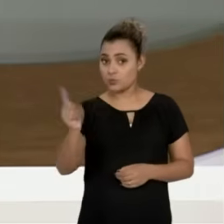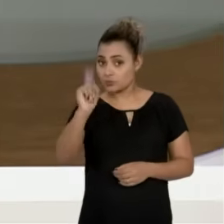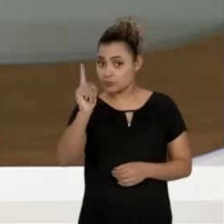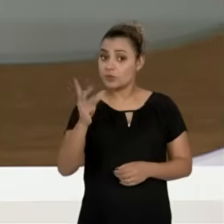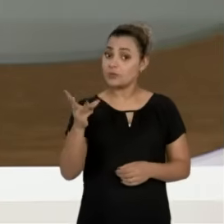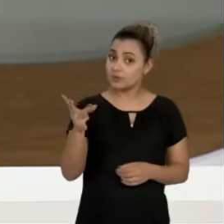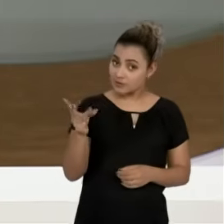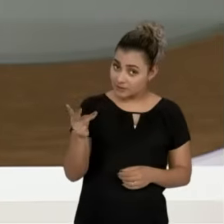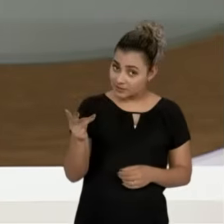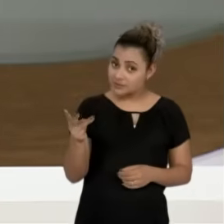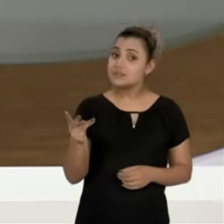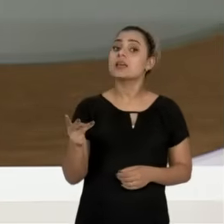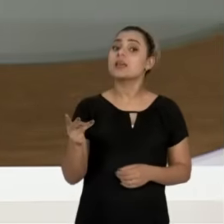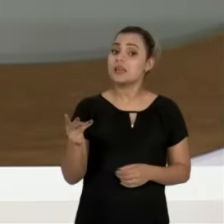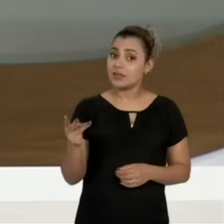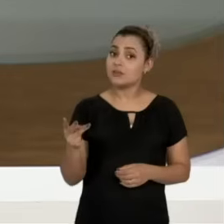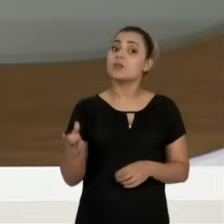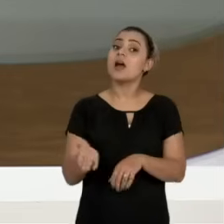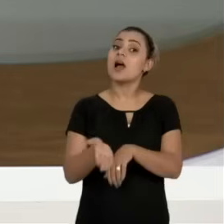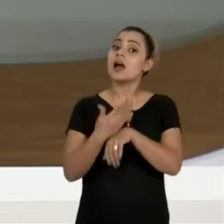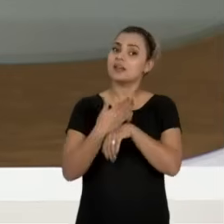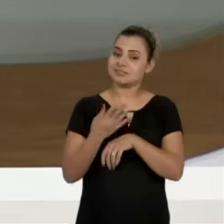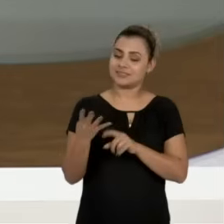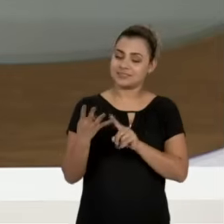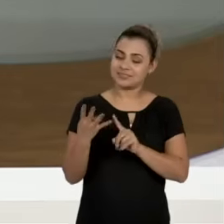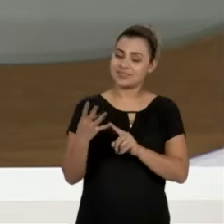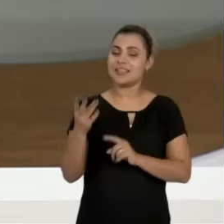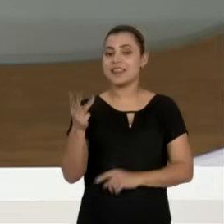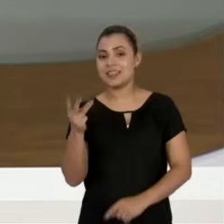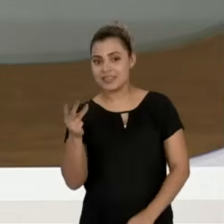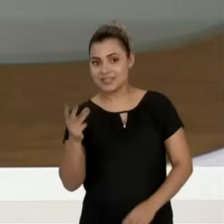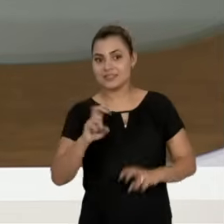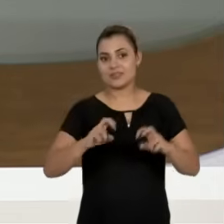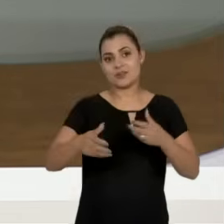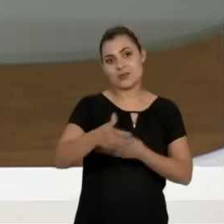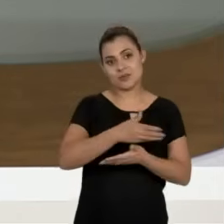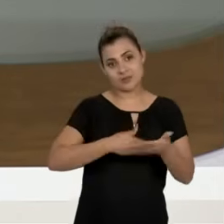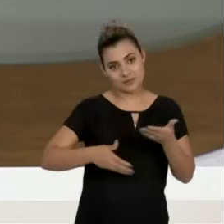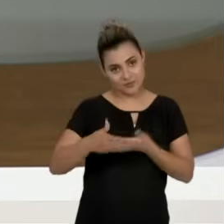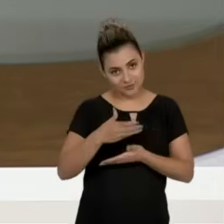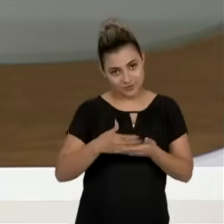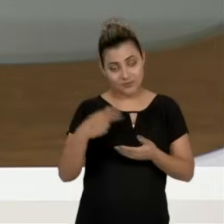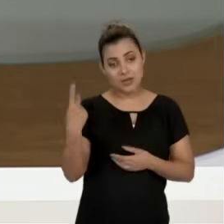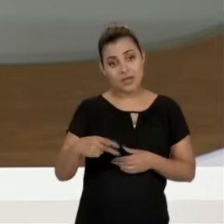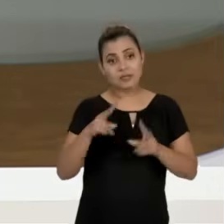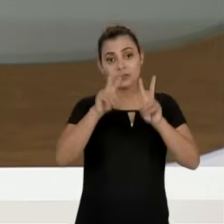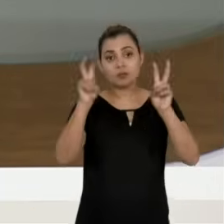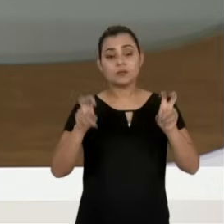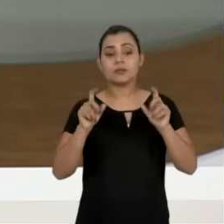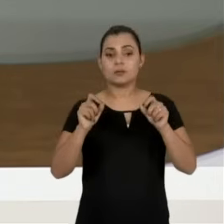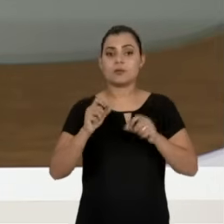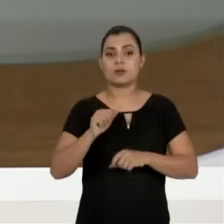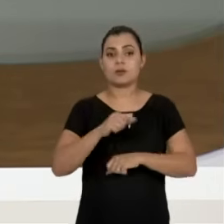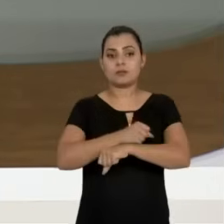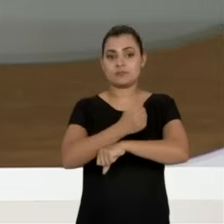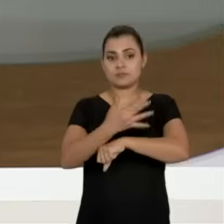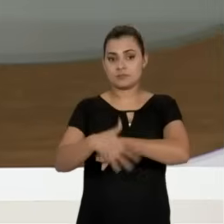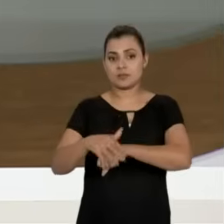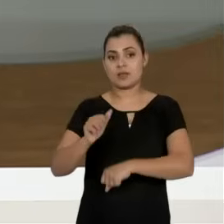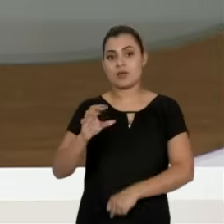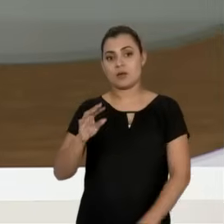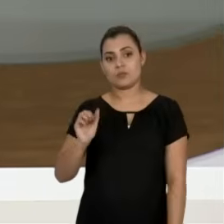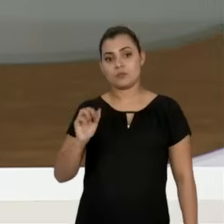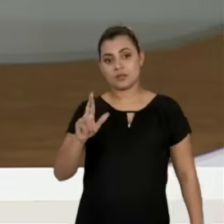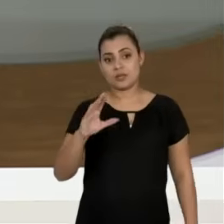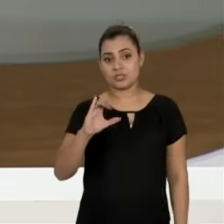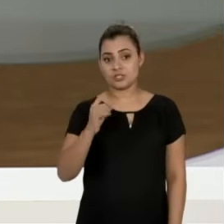último não. Terceiro que antecede o quarto e último bloco do Roda Viva. Aqui falando sobre Alter do Chão, sobre trabalho